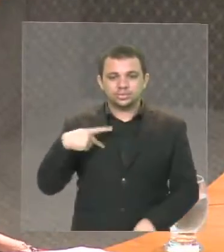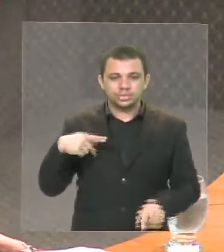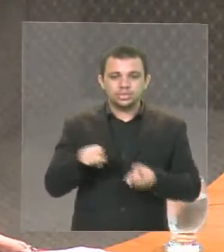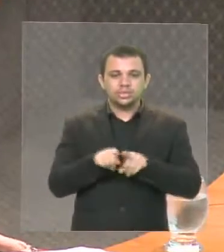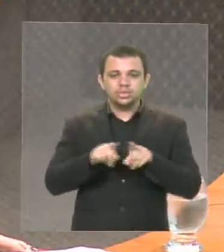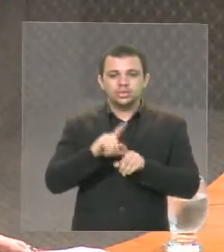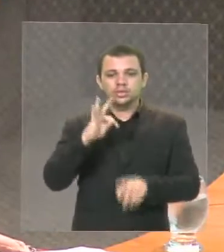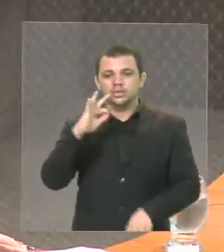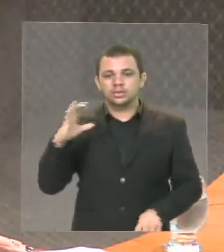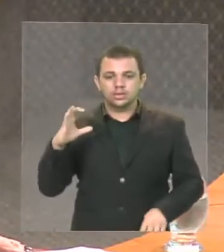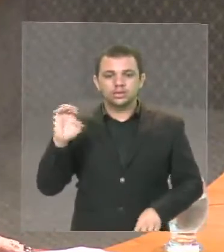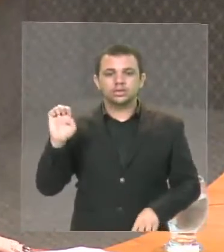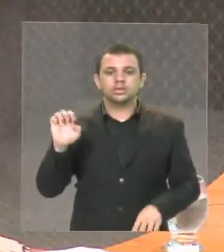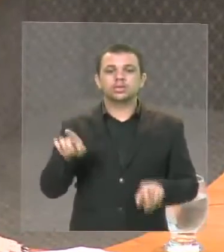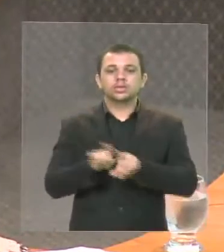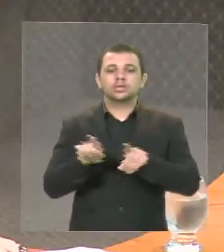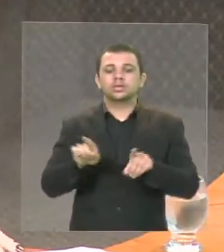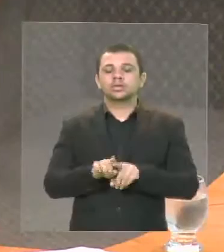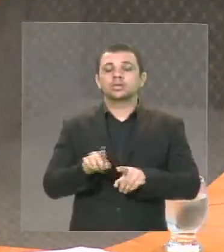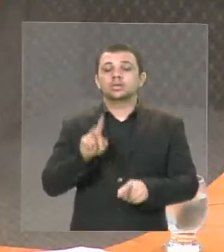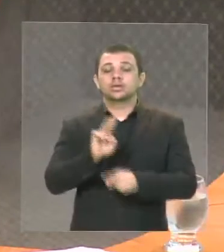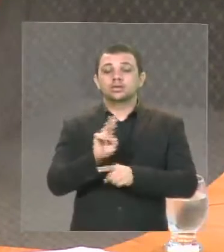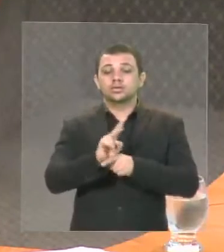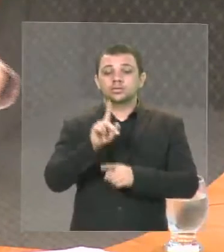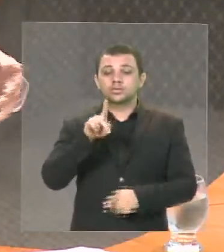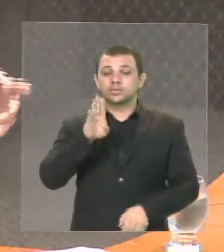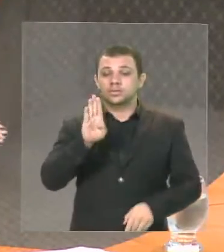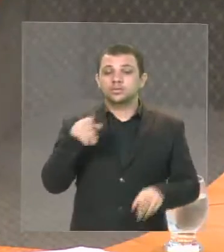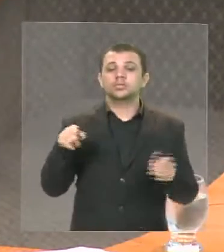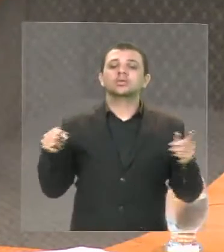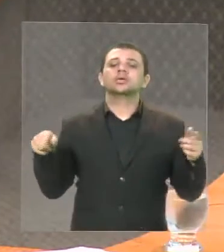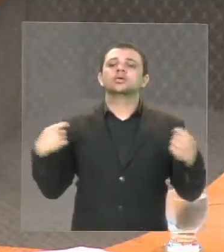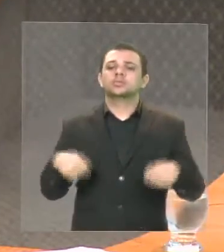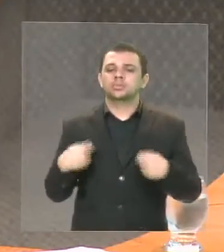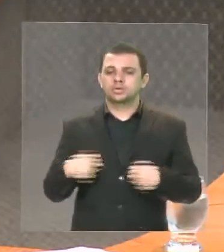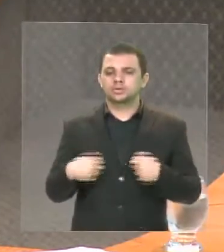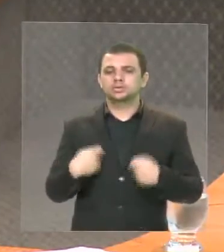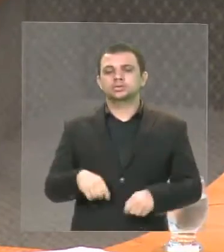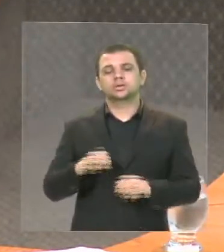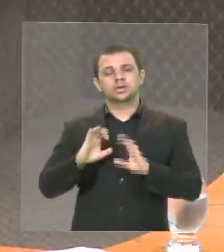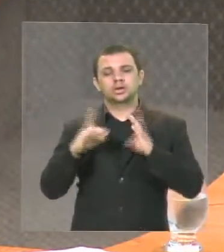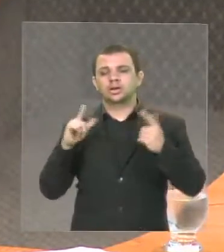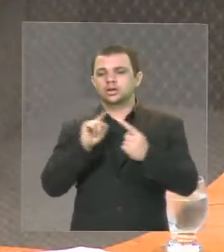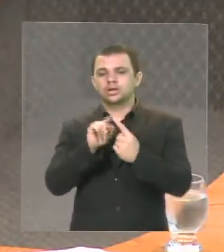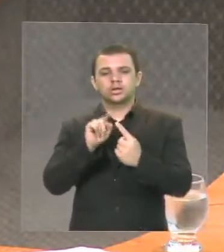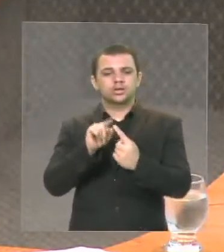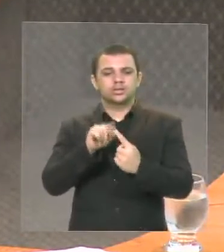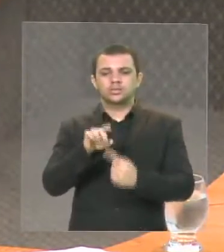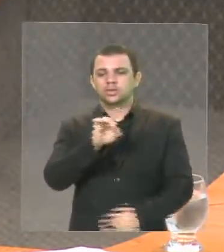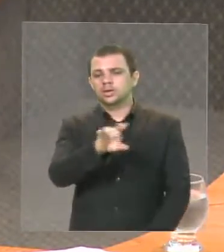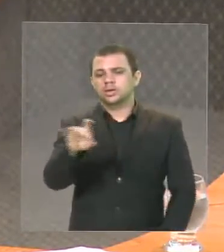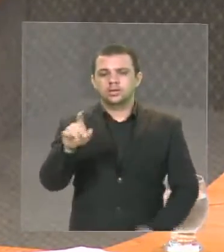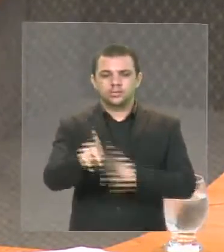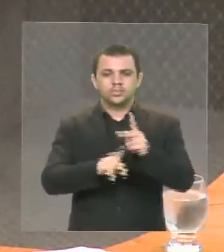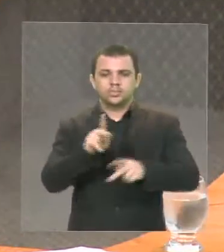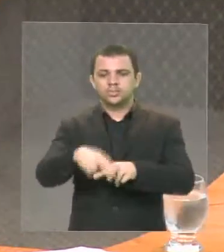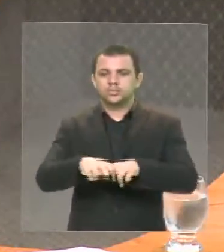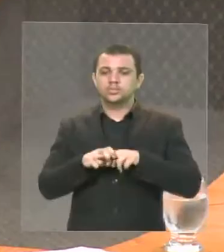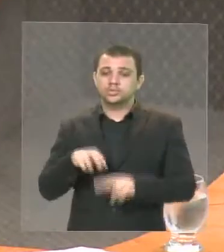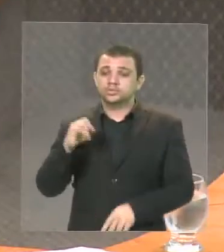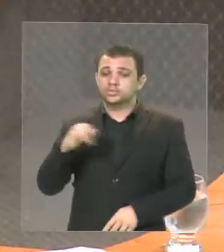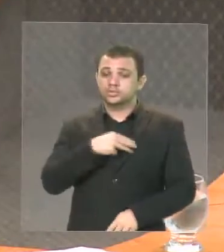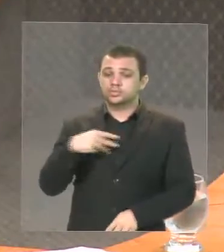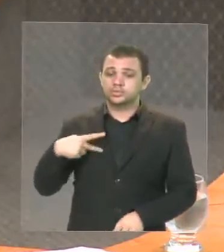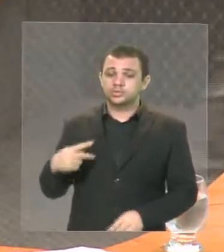de Contas e a Defensoria Pública, que afetam diretamente a população pela perda da efetividade